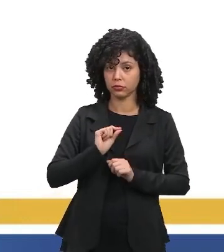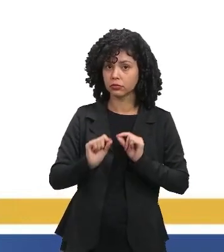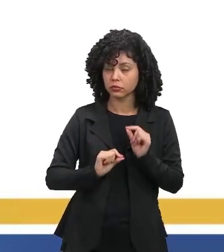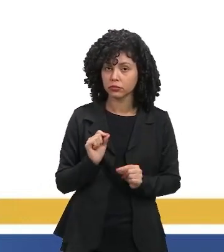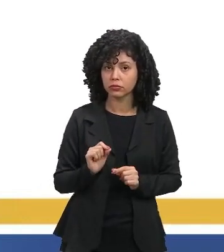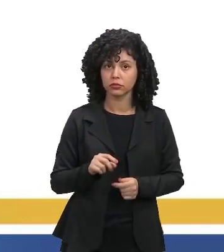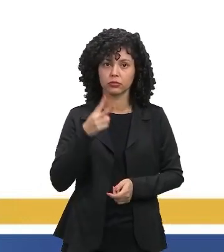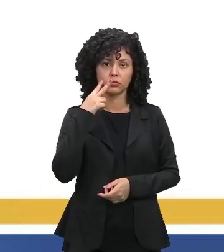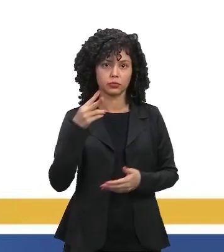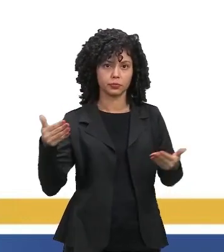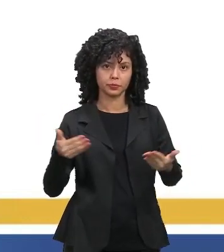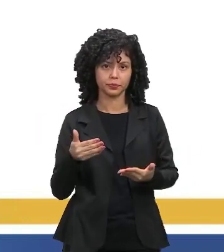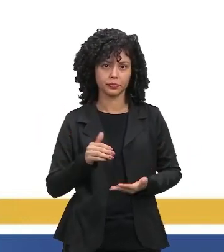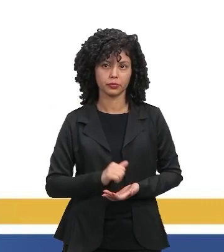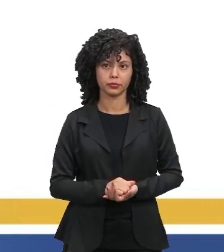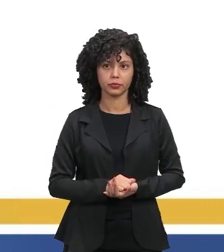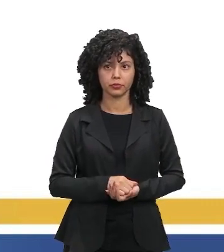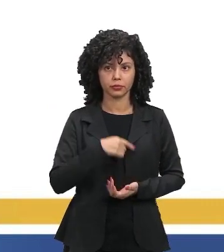agora.